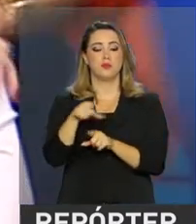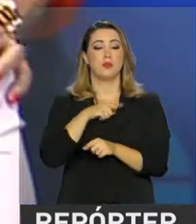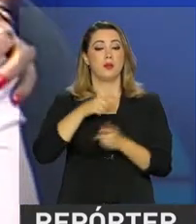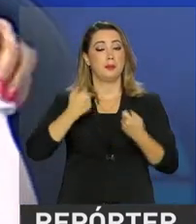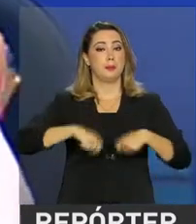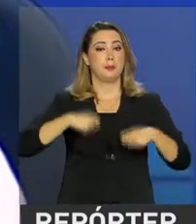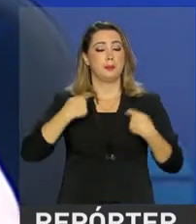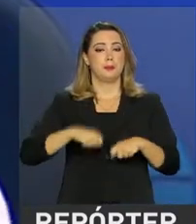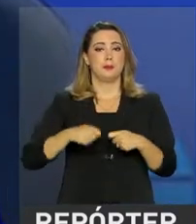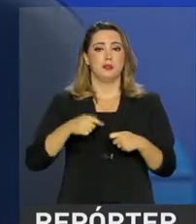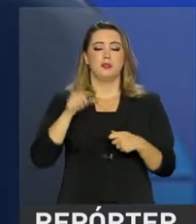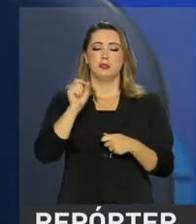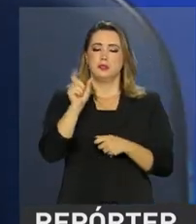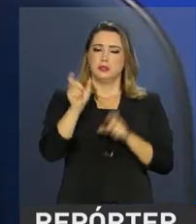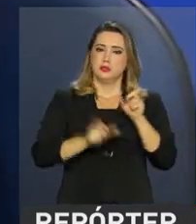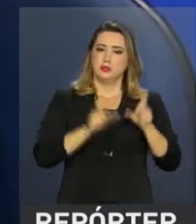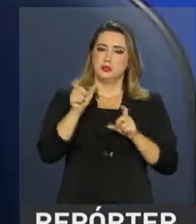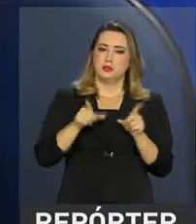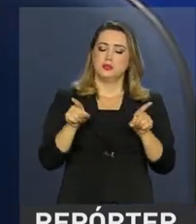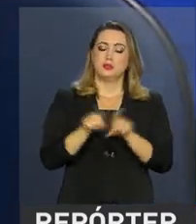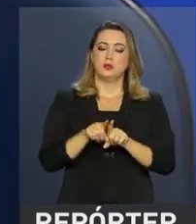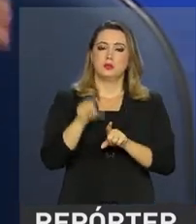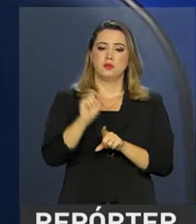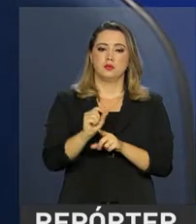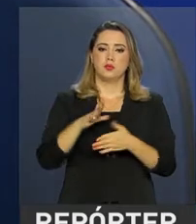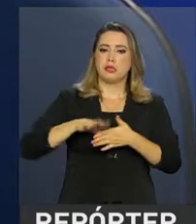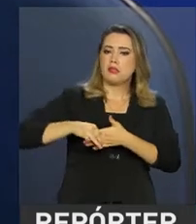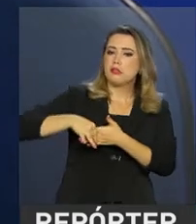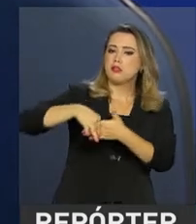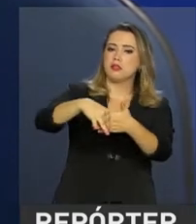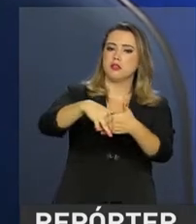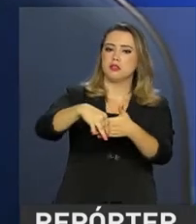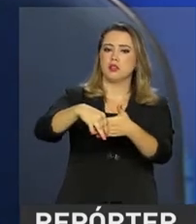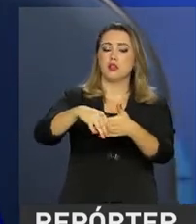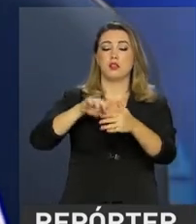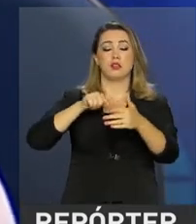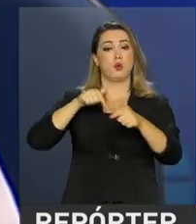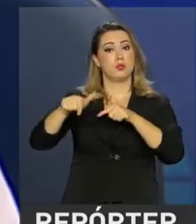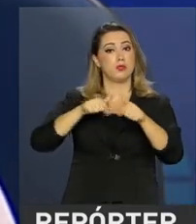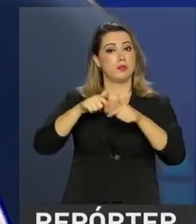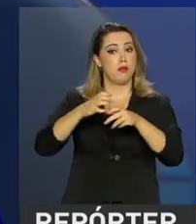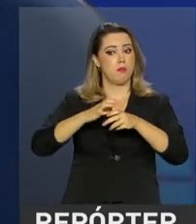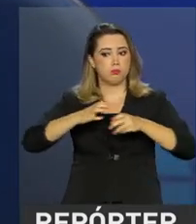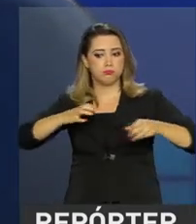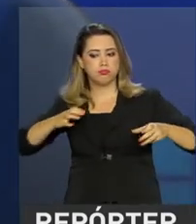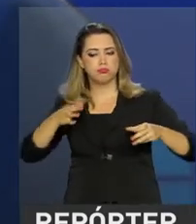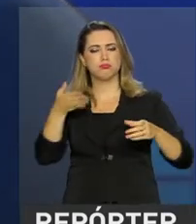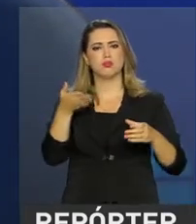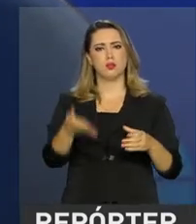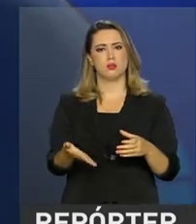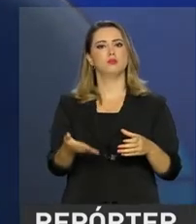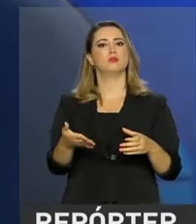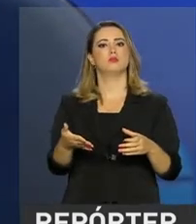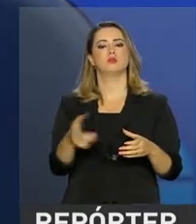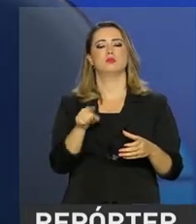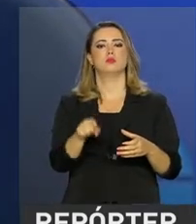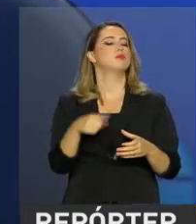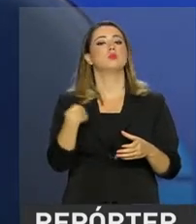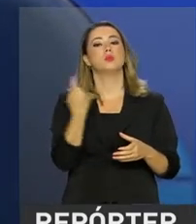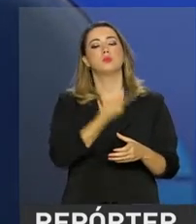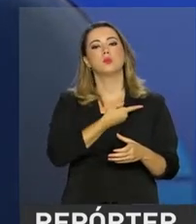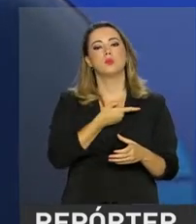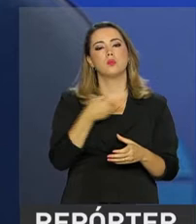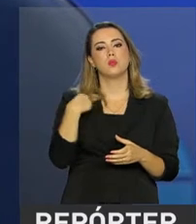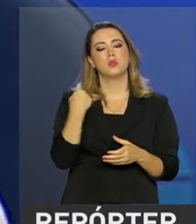exige, por parte daqueles que lideram uma operação como essa, a